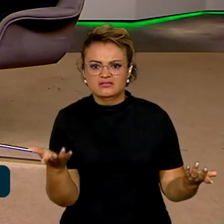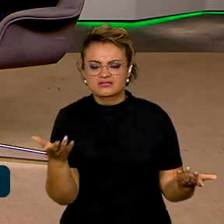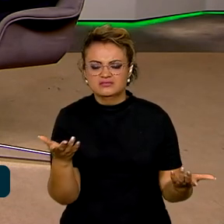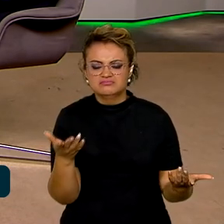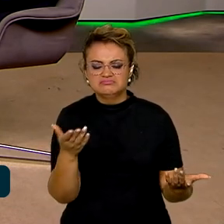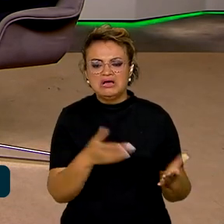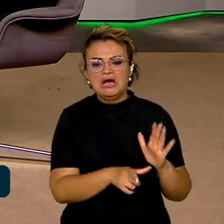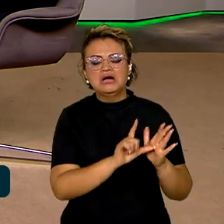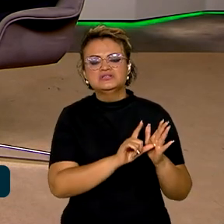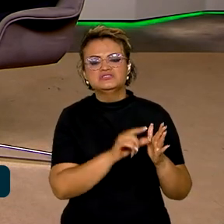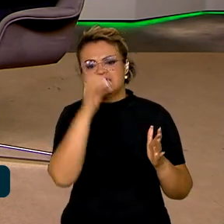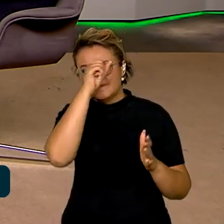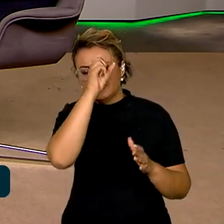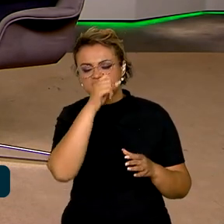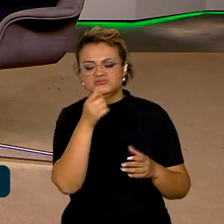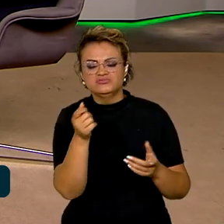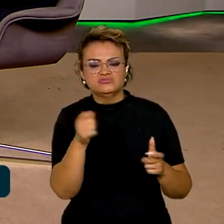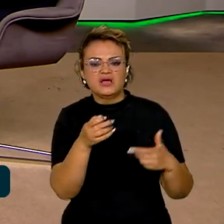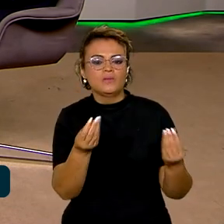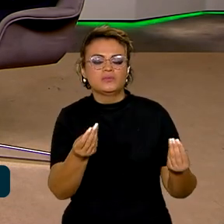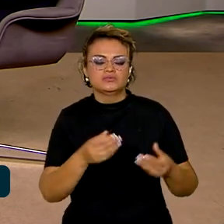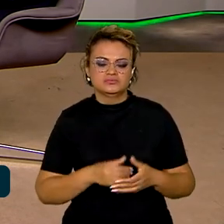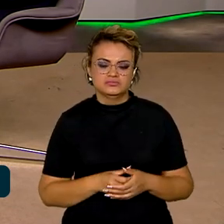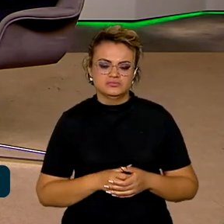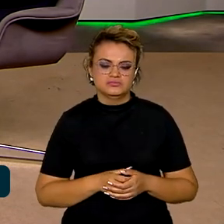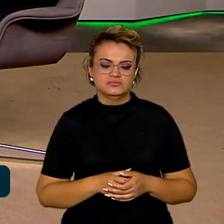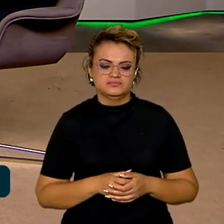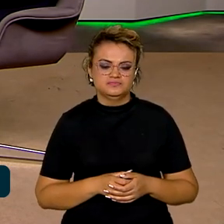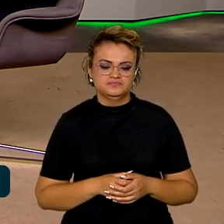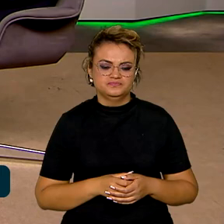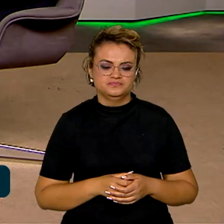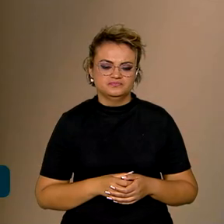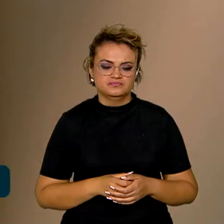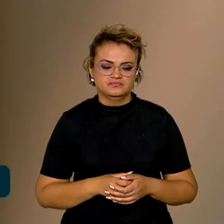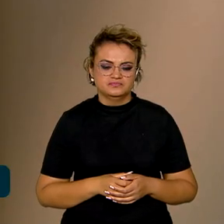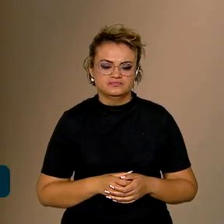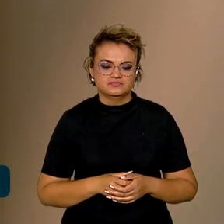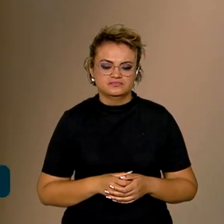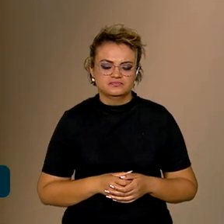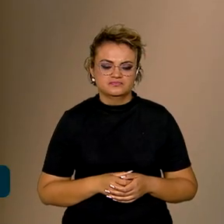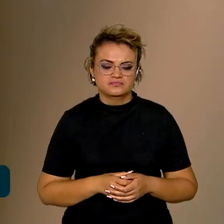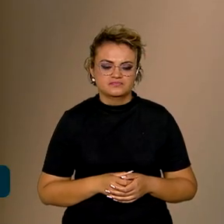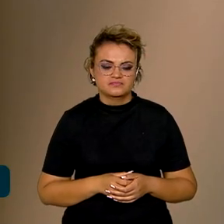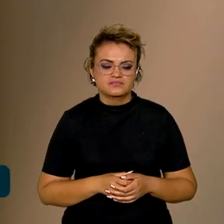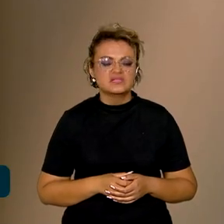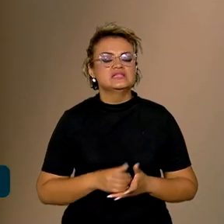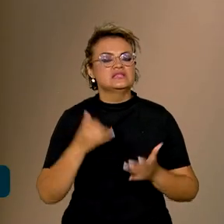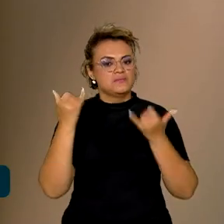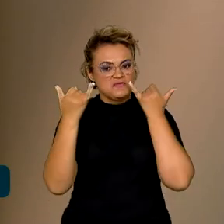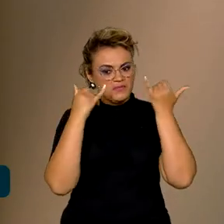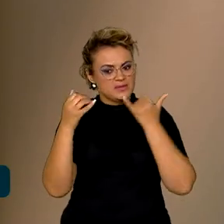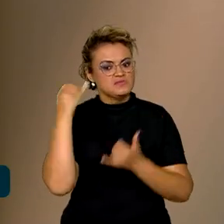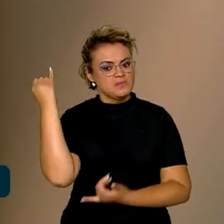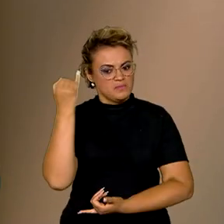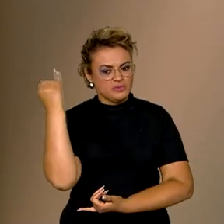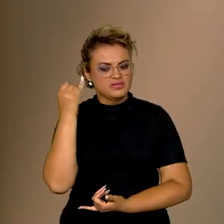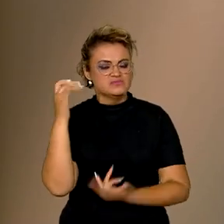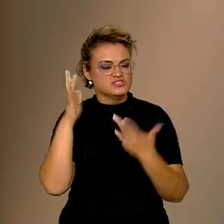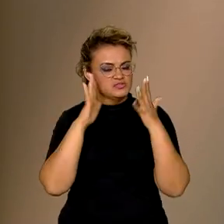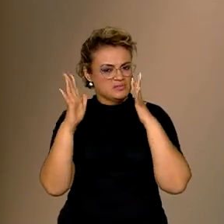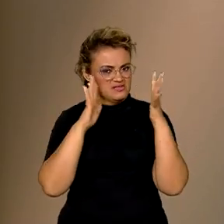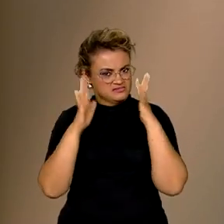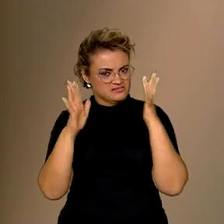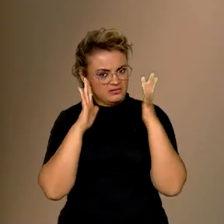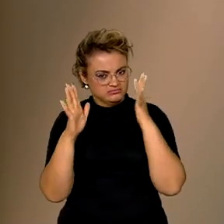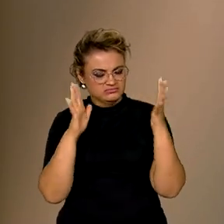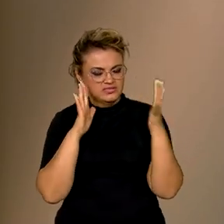violar a privacidade, né, de um domicílio. Olha, eu acho que um dado muito importante para a gente pensar sobre essa